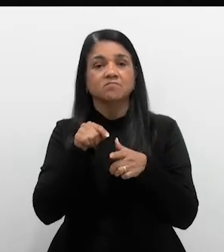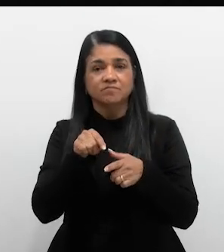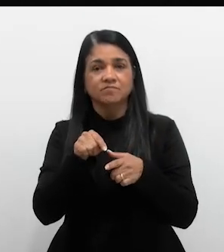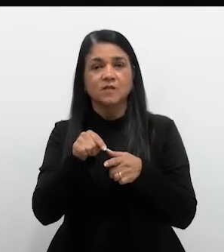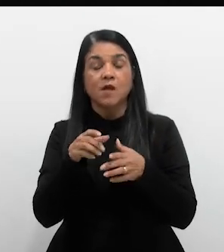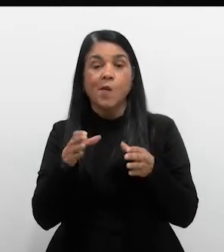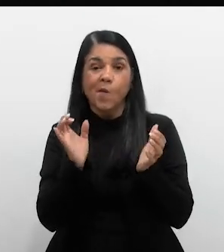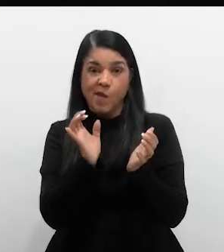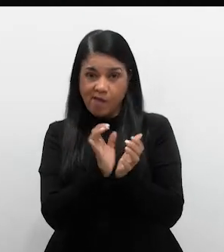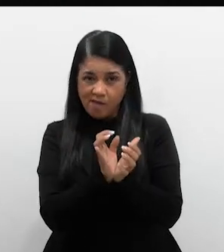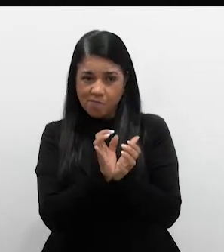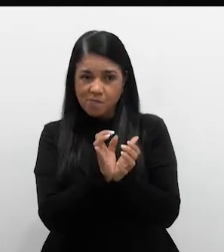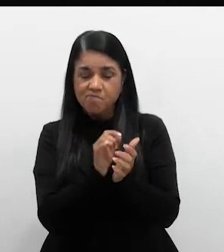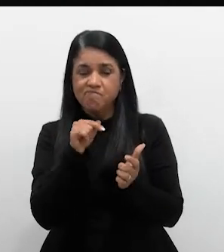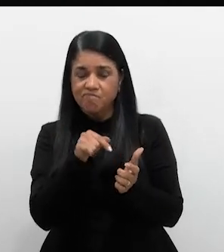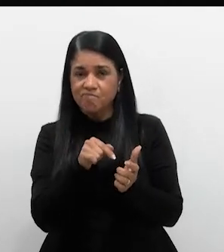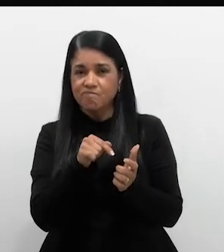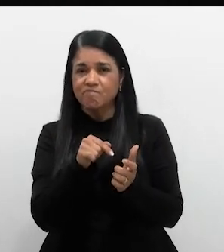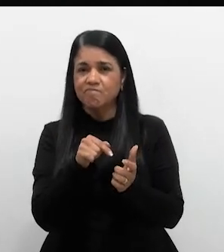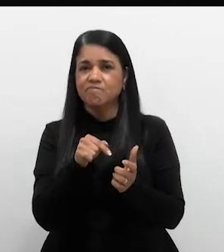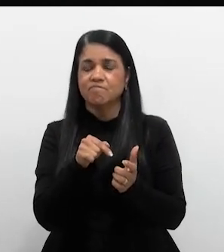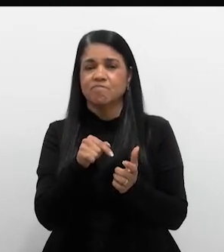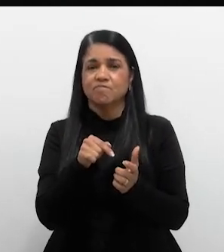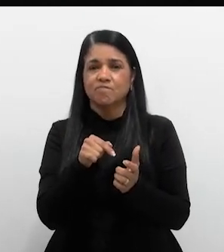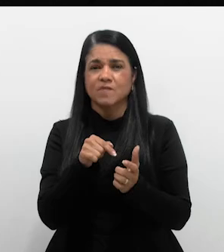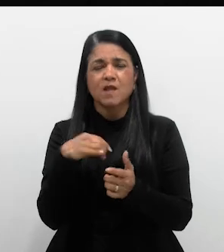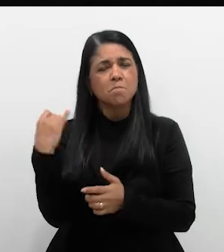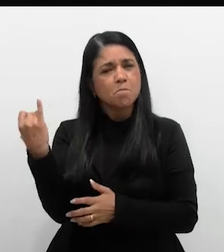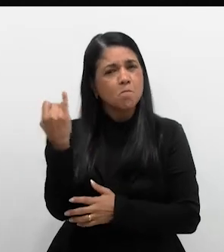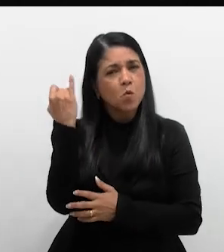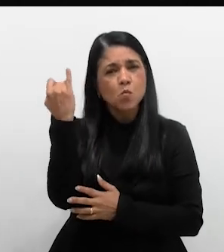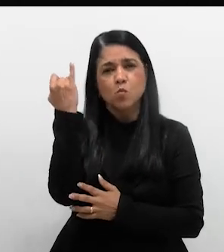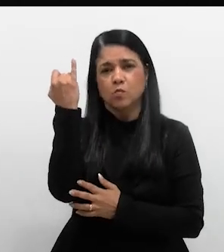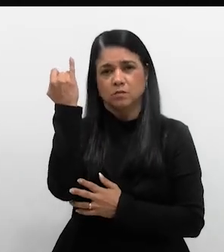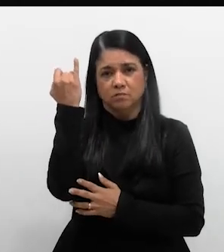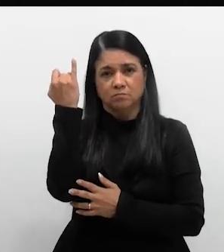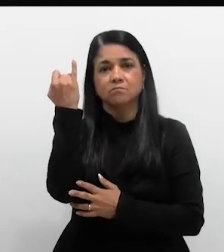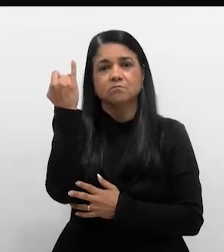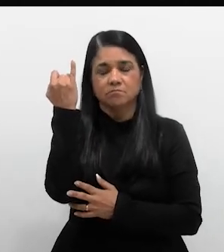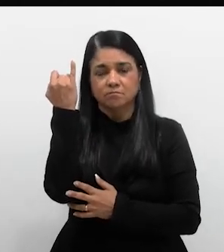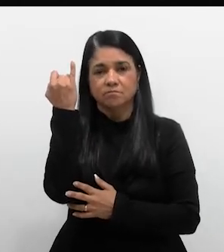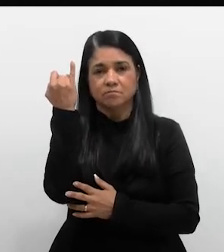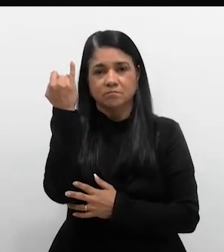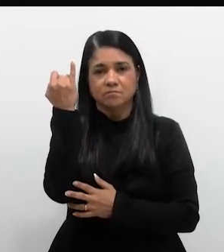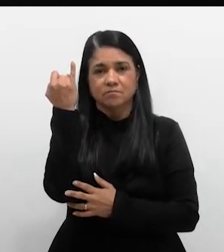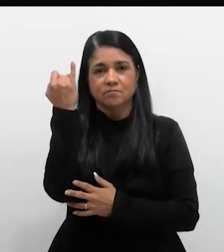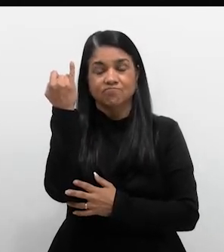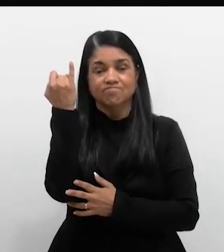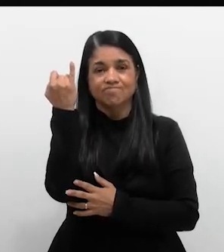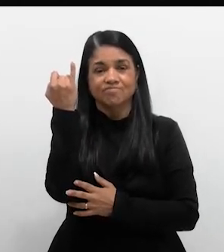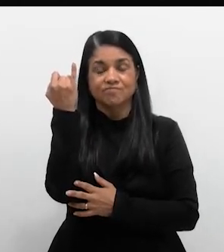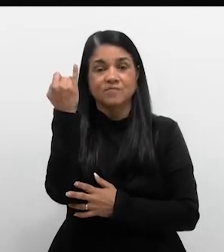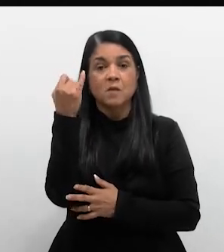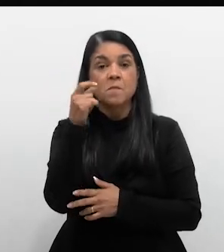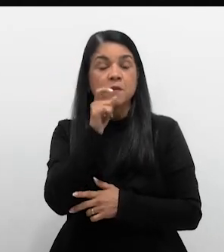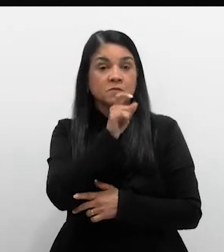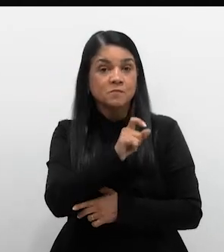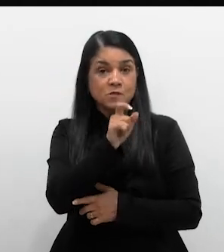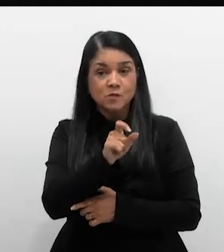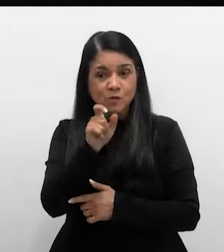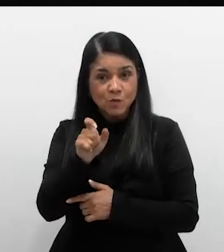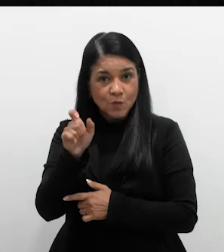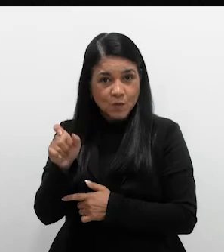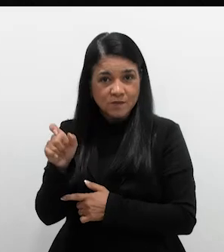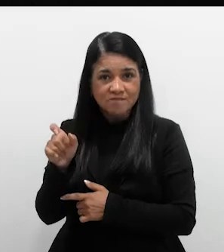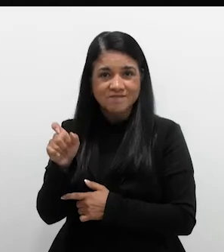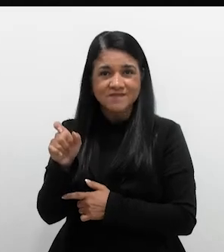essa questão da equipe, eu acho que é fundamental que a gente dê espaço cada vez